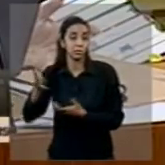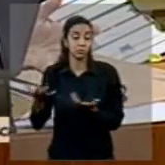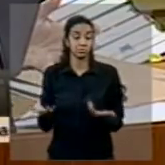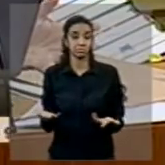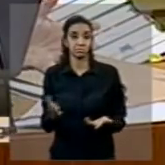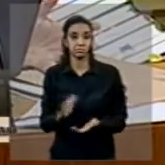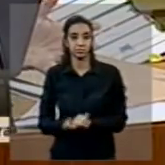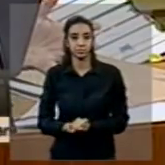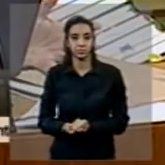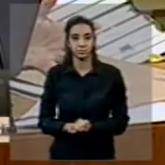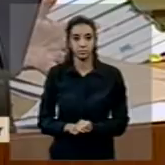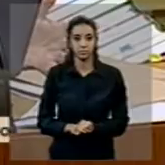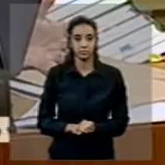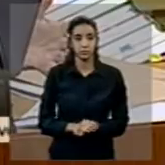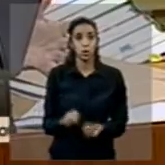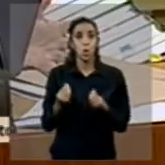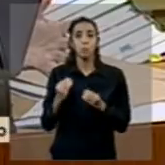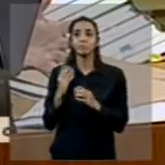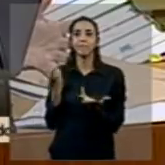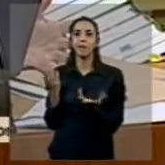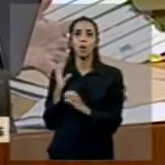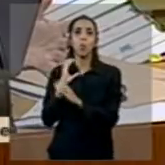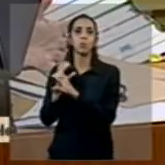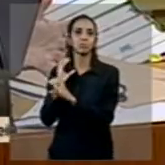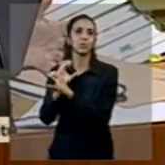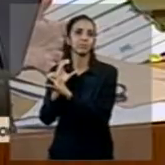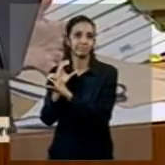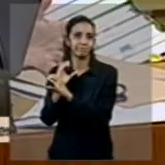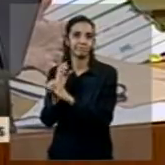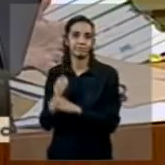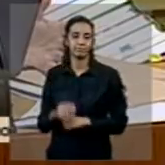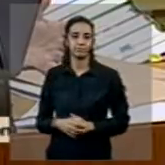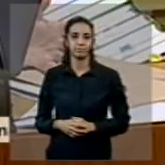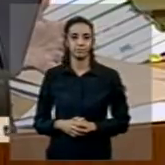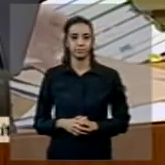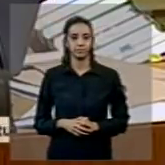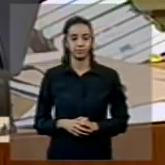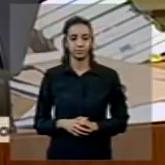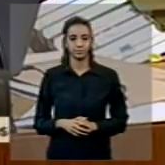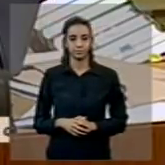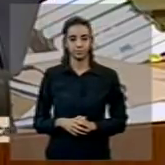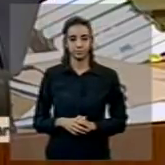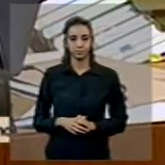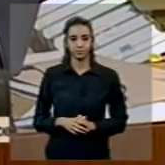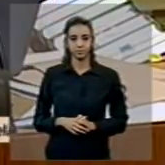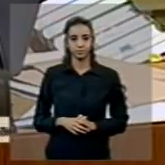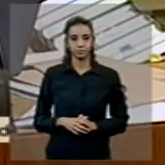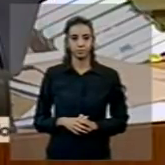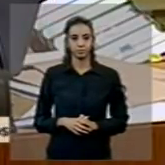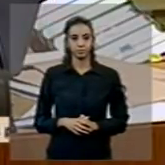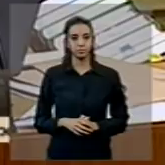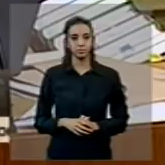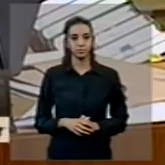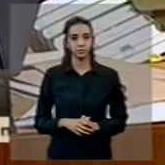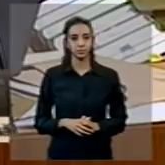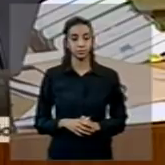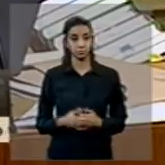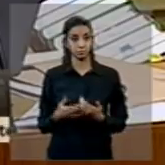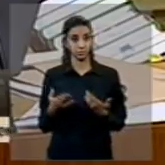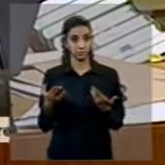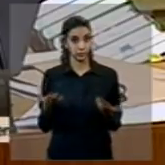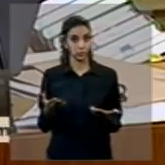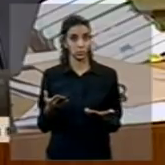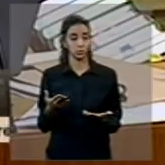há como se comunicar com esses eleitores. Então, senhor presidente, eu digo o